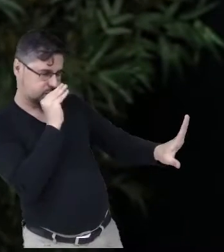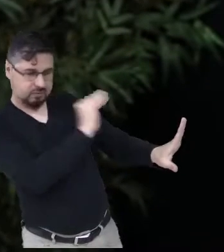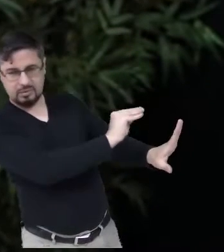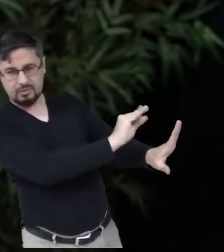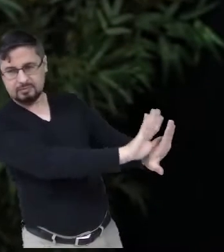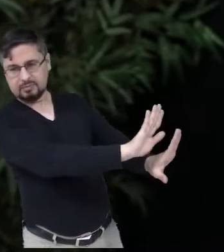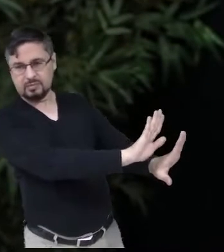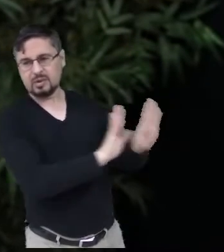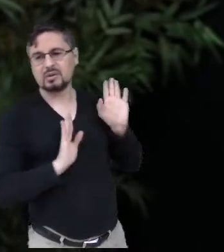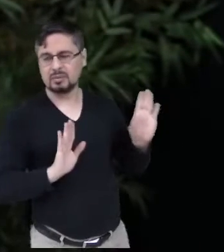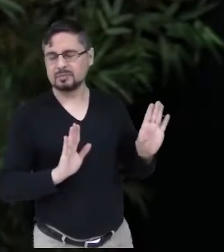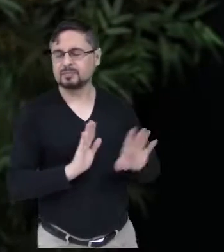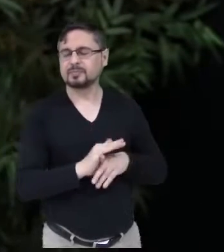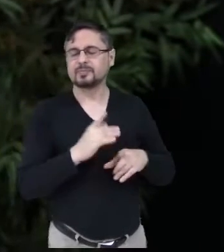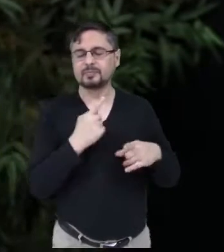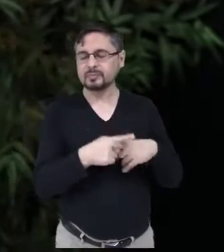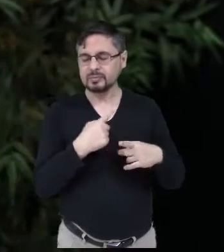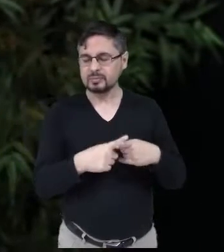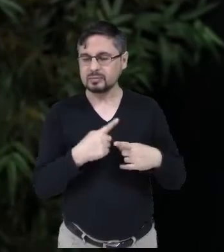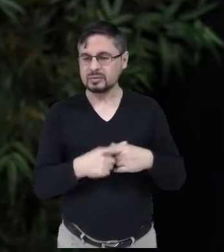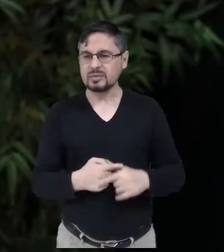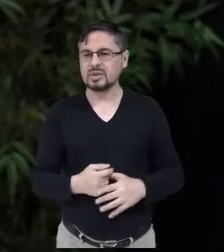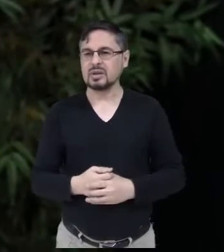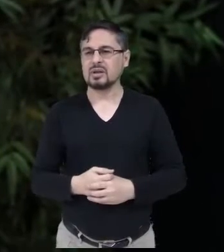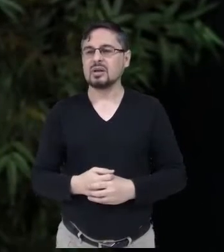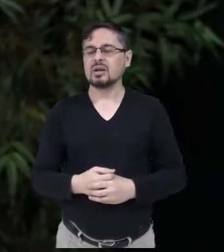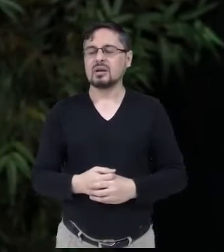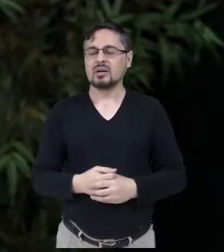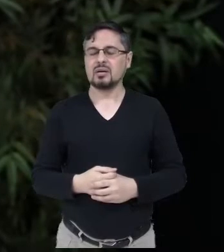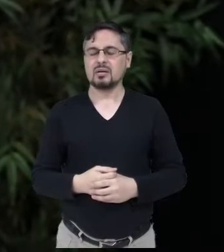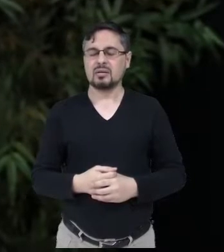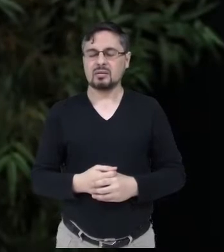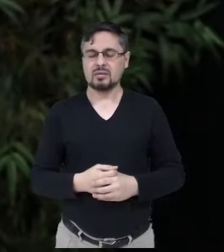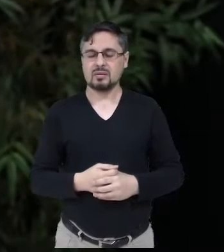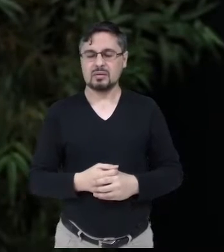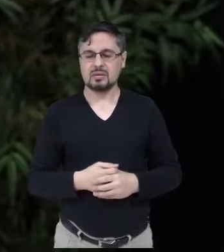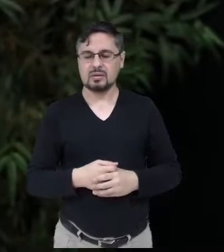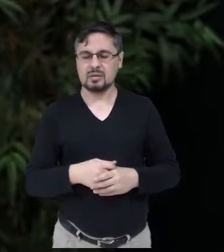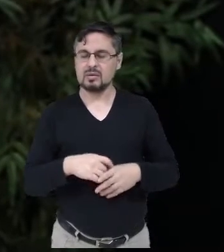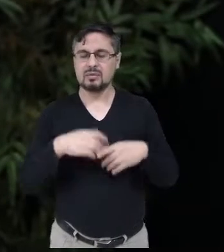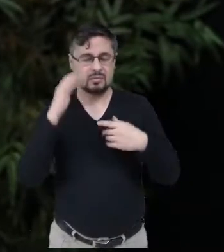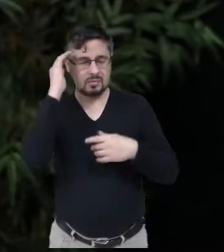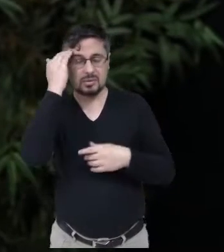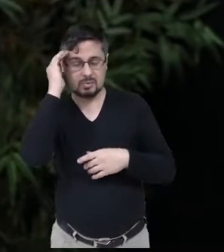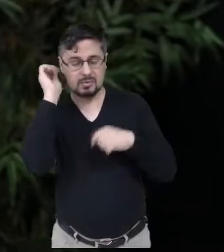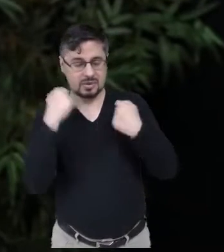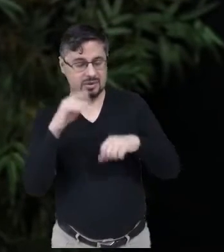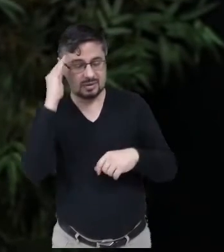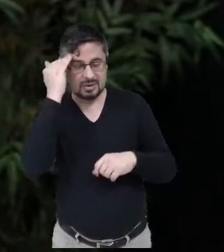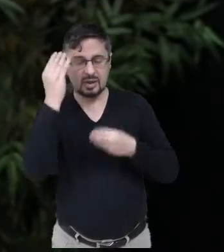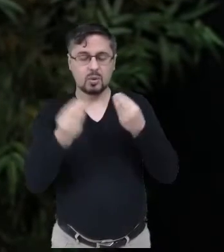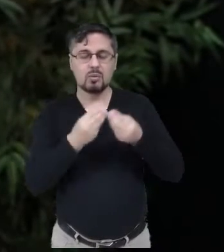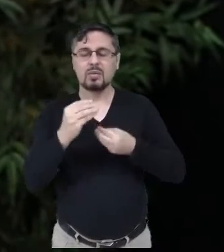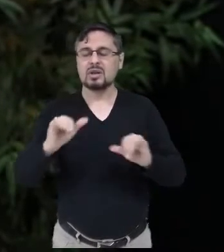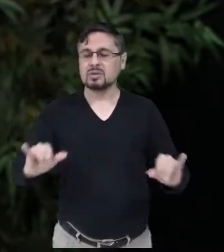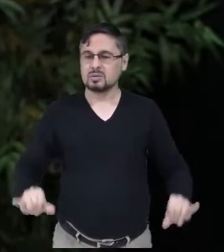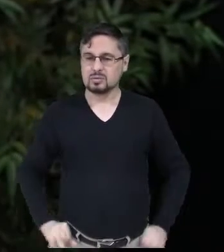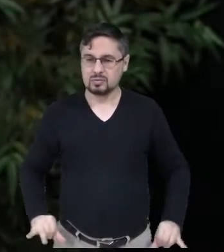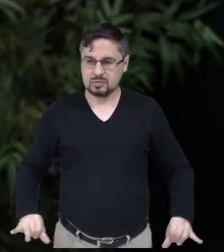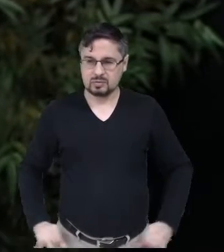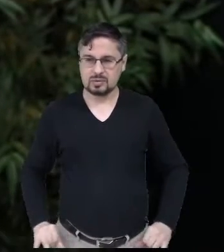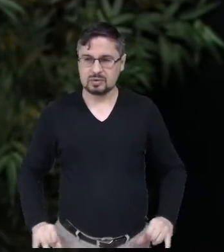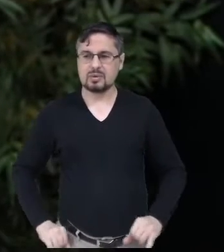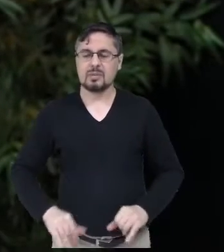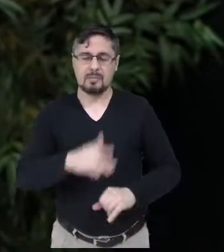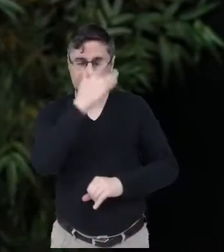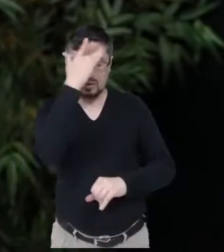que também precisamos considerar aqui para que os irmãos entendam a profundidade do sofrimento desse homem. Quando era